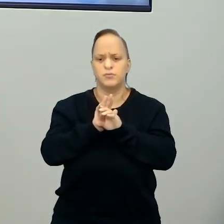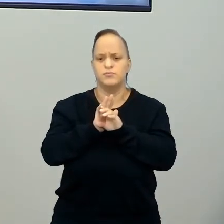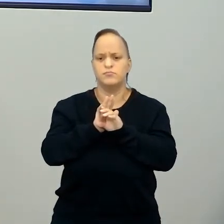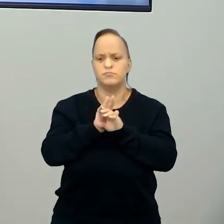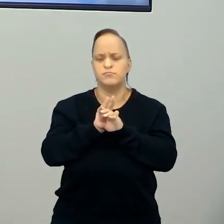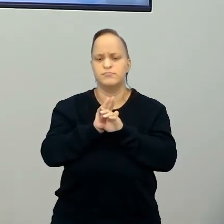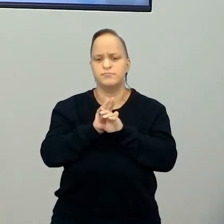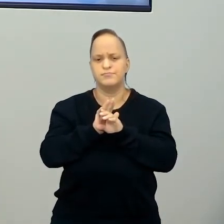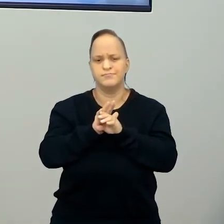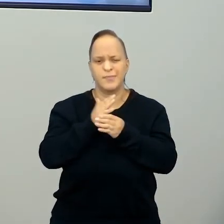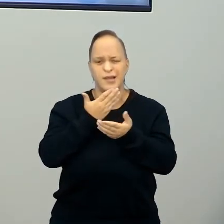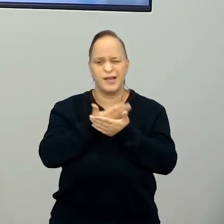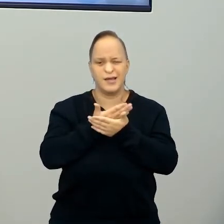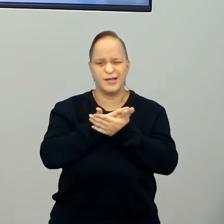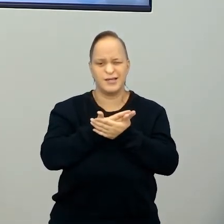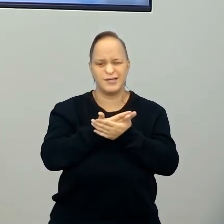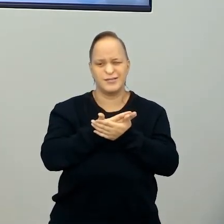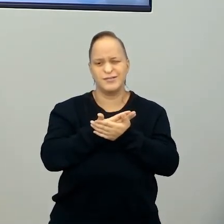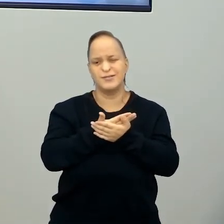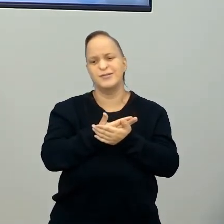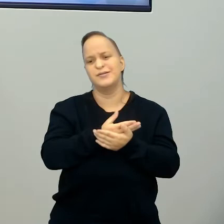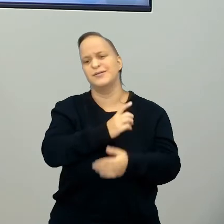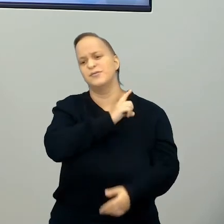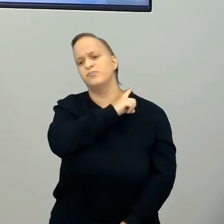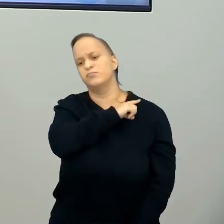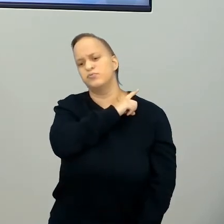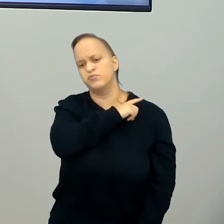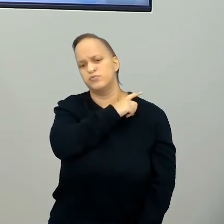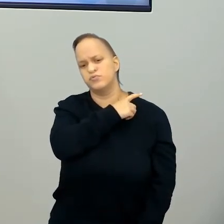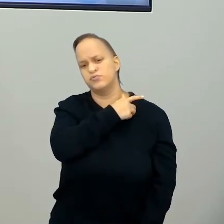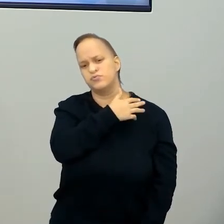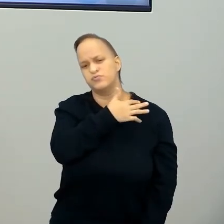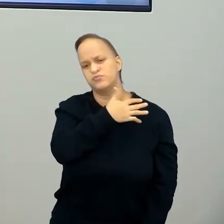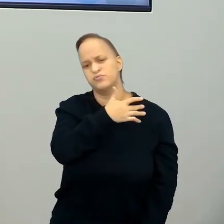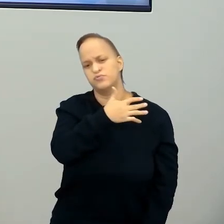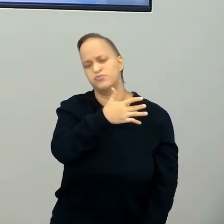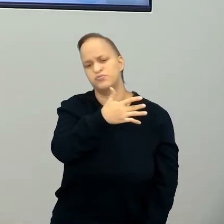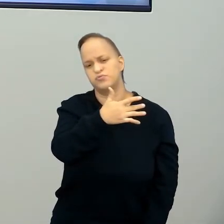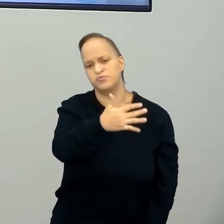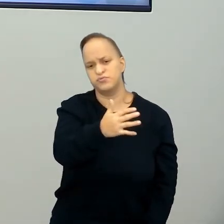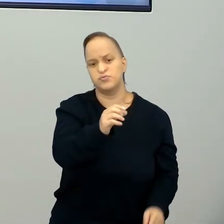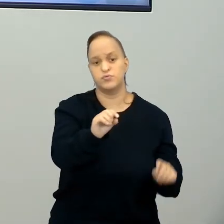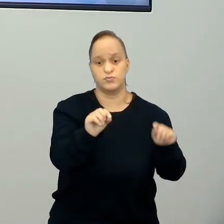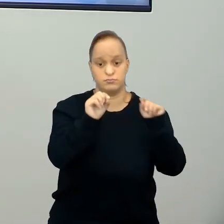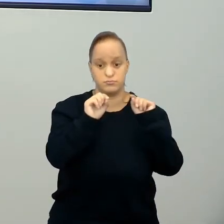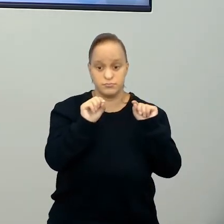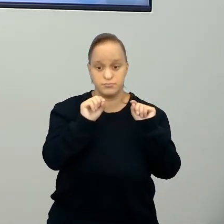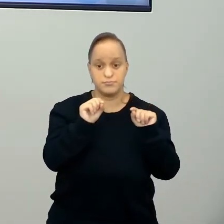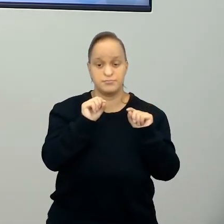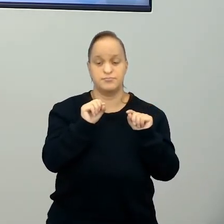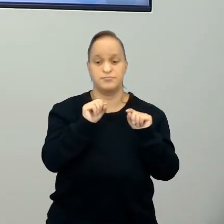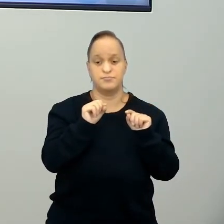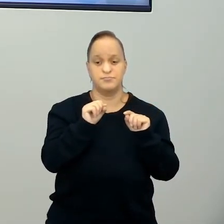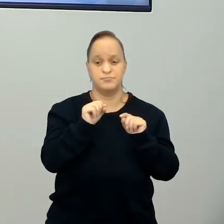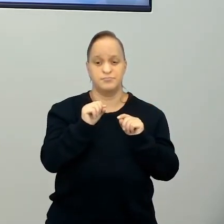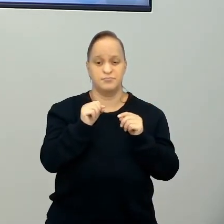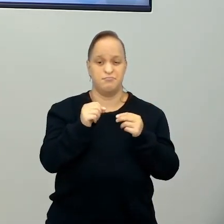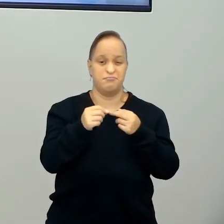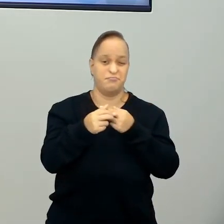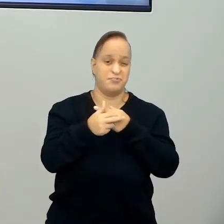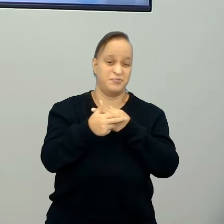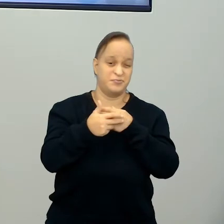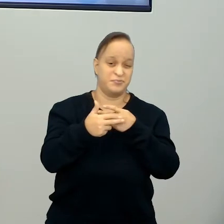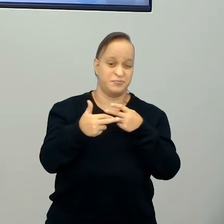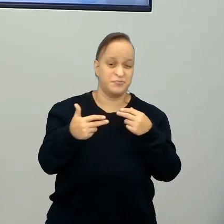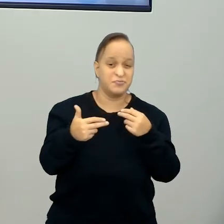para vocês desde a primeira série, que é o processo de desnaturalizar, né? Tirar essa ideia de que muitas coisas são naturais,